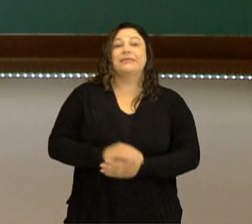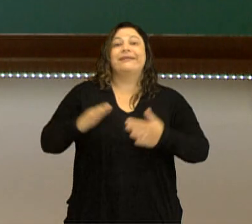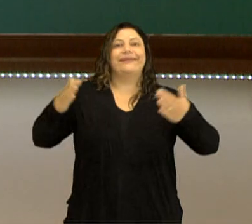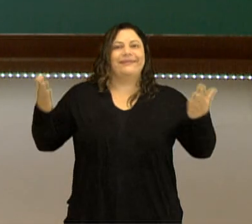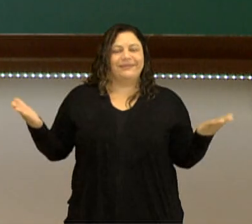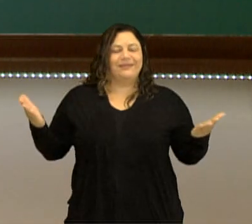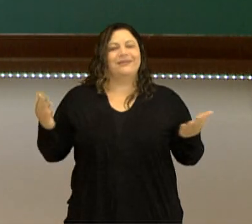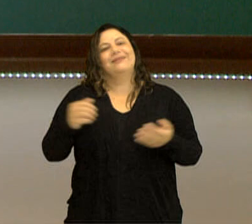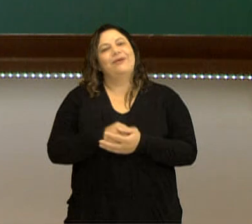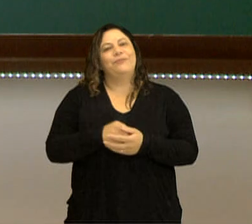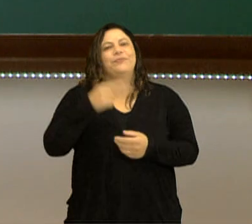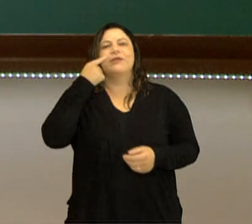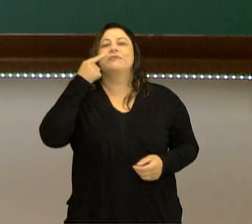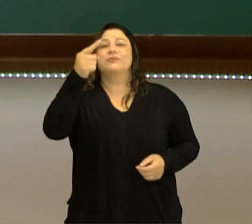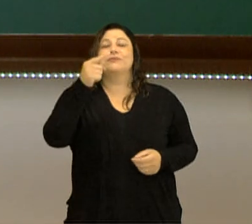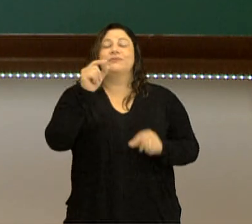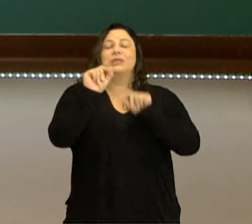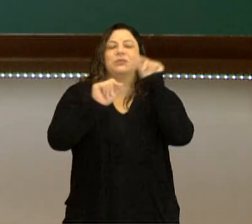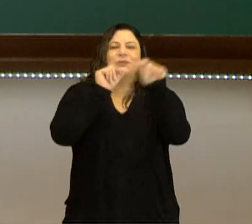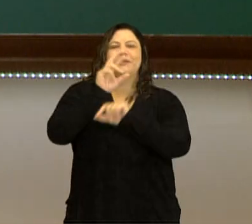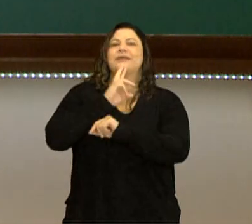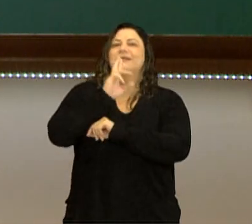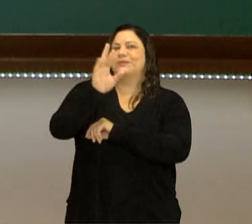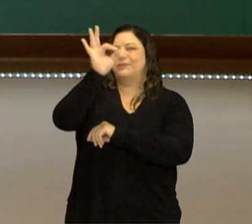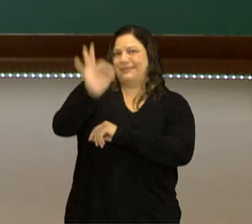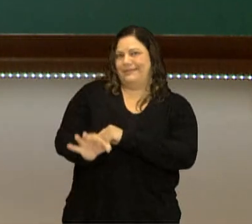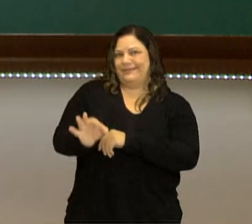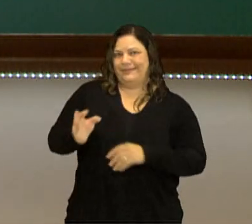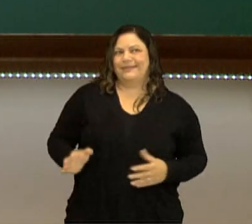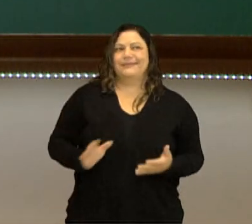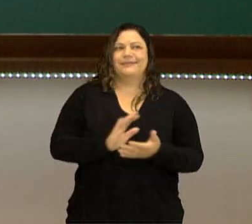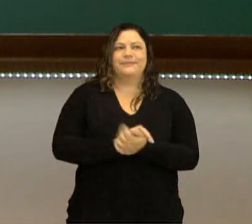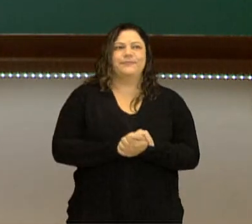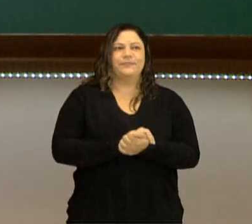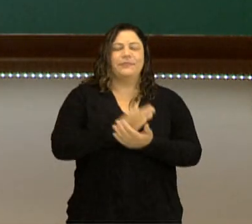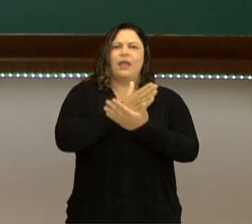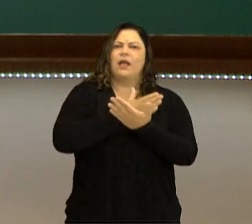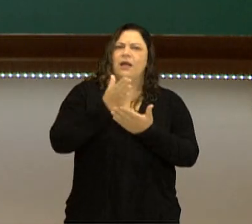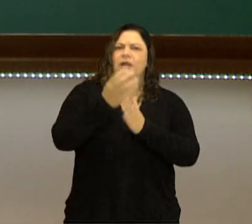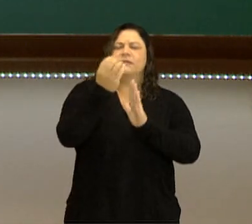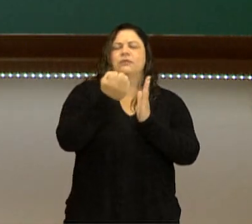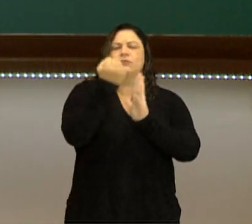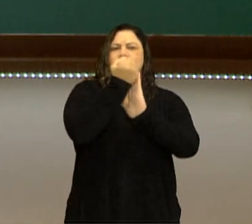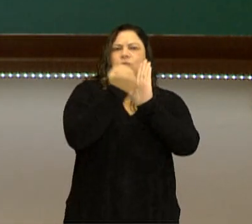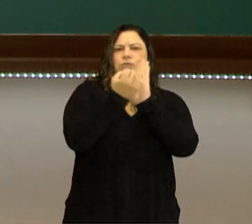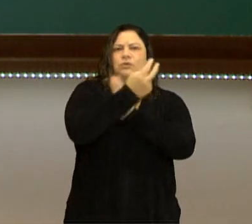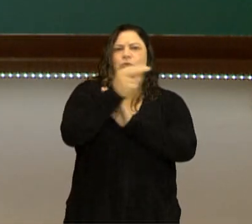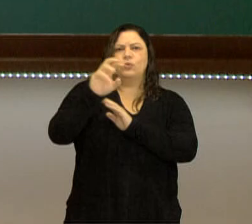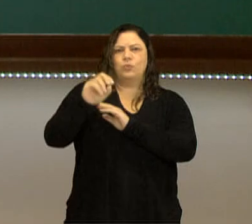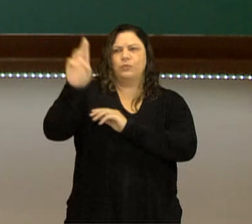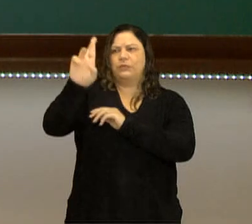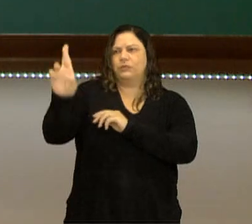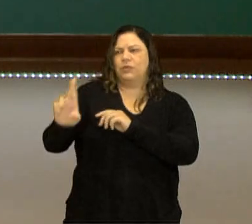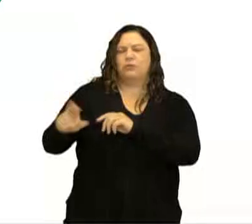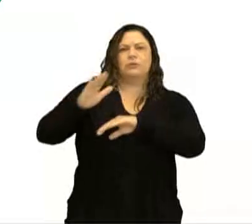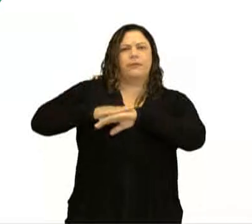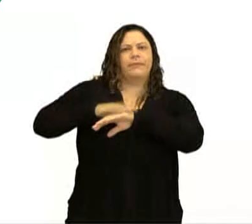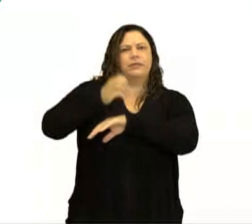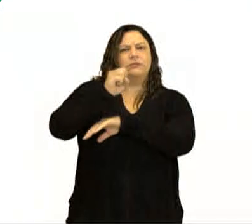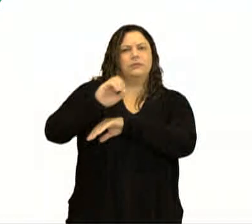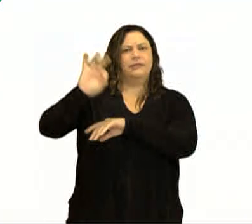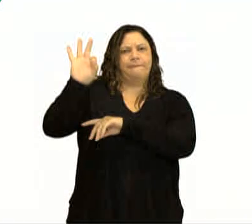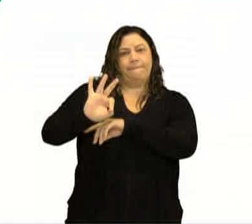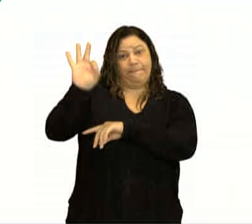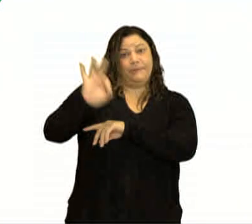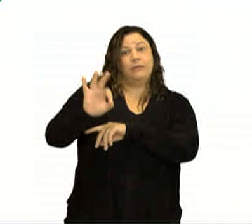Então, pessoal, vamos ver qual é a resposta correta? Então, até o início do século XX, na Rússia, mais de 80% da população